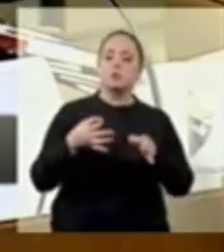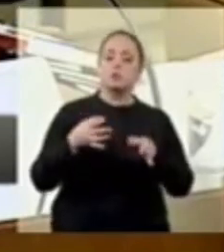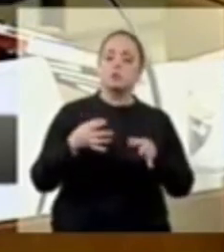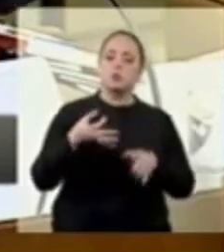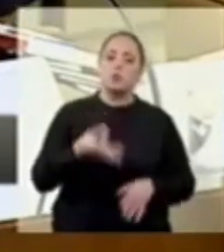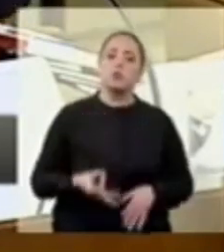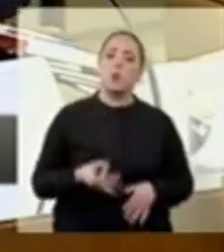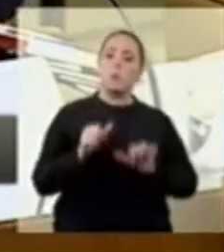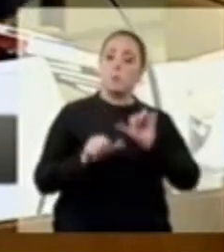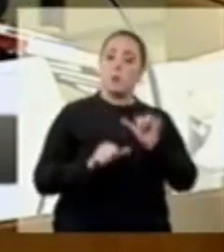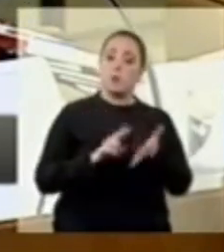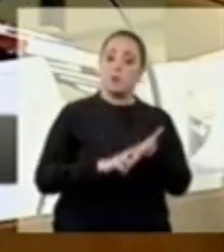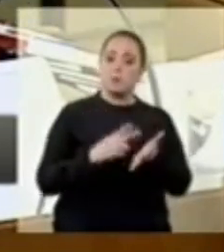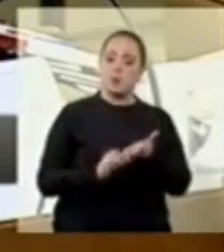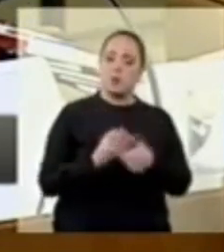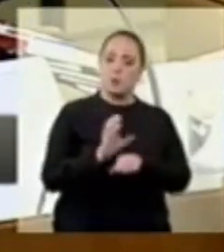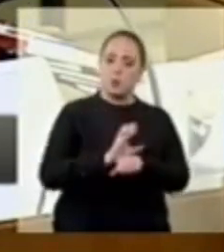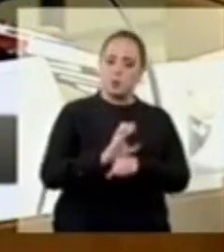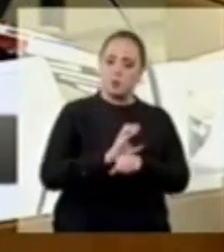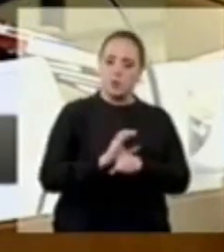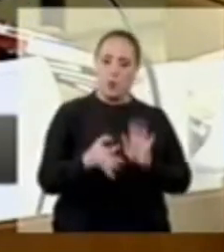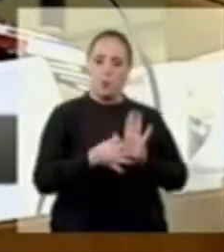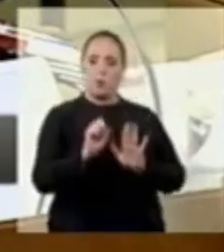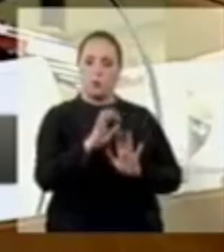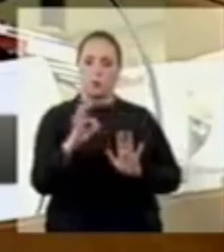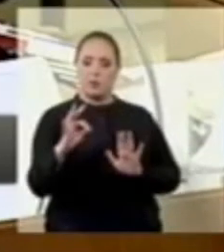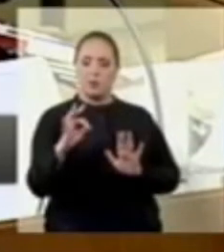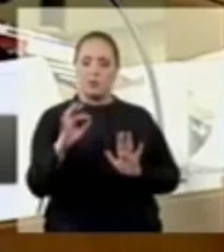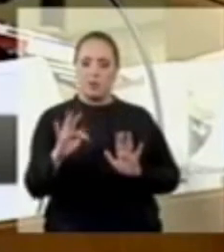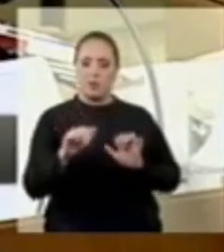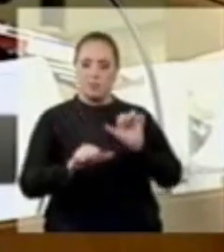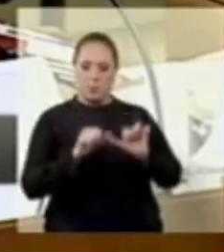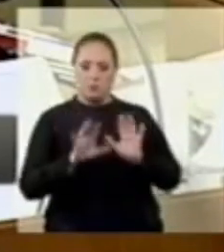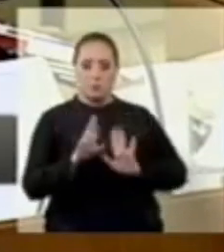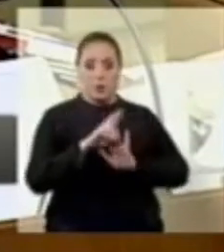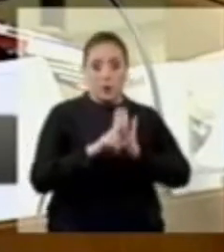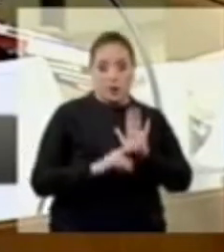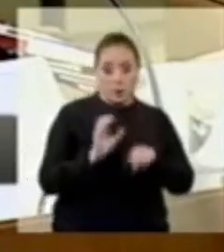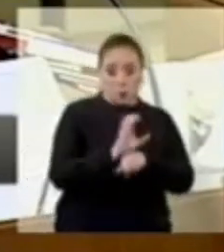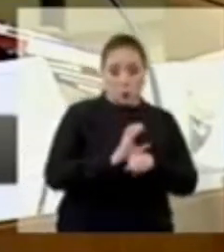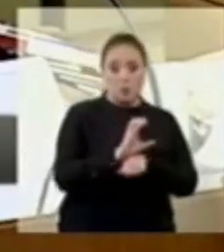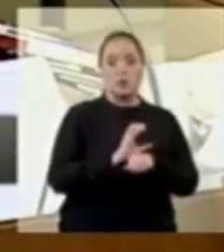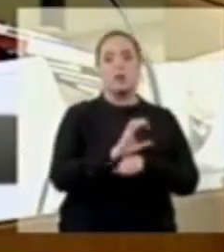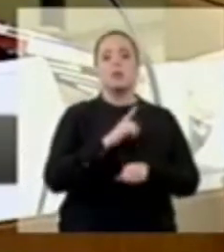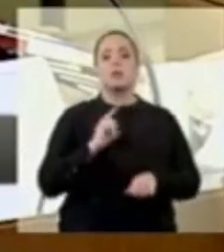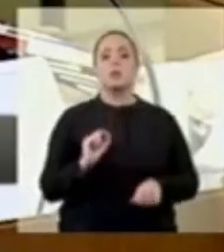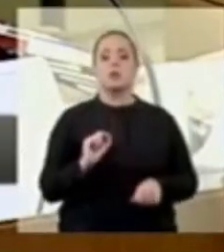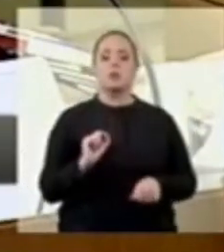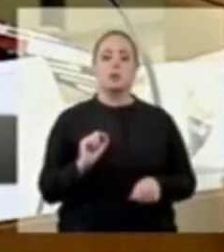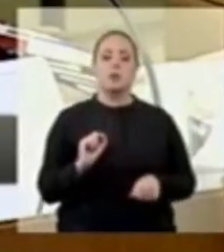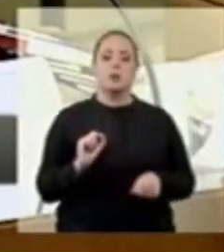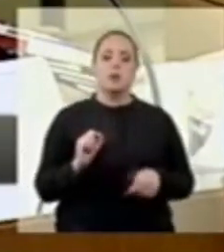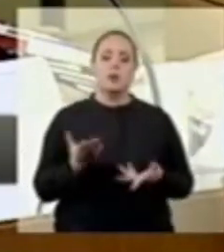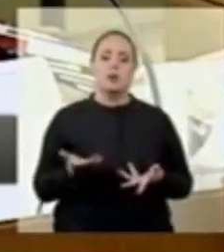de interpretação constitucional do supremo tribunal federal as normas constitucionais elas têm em última análise